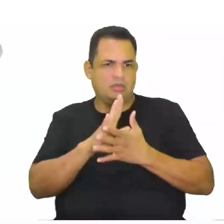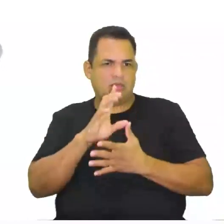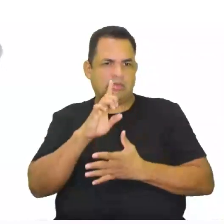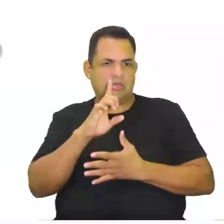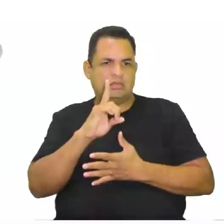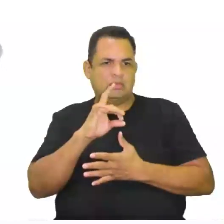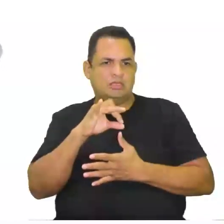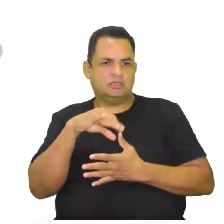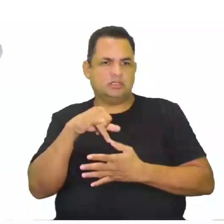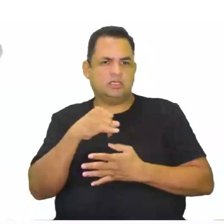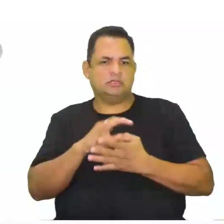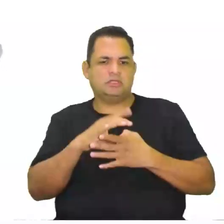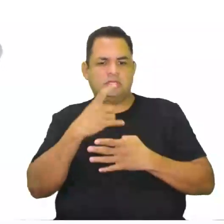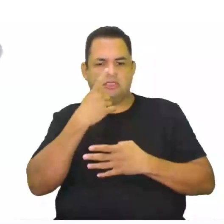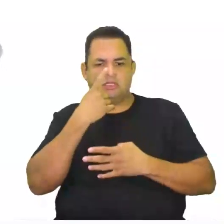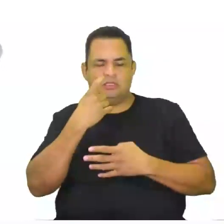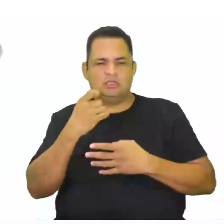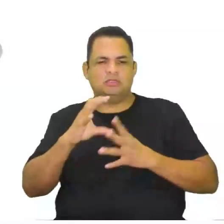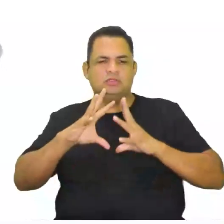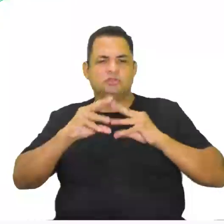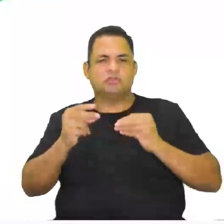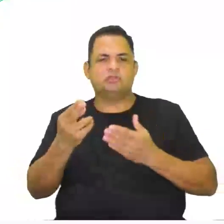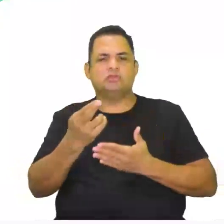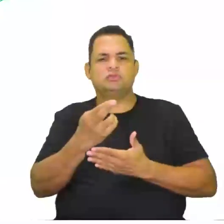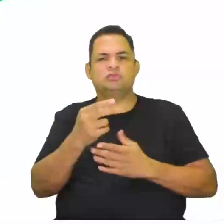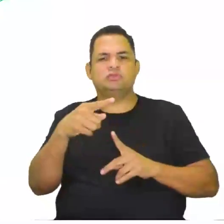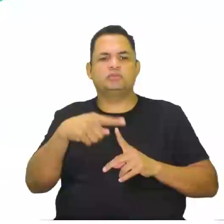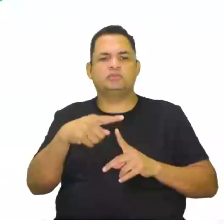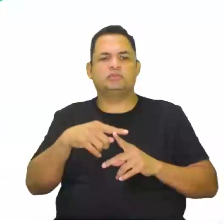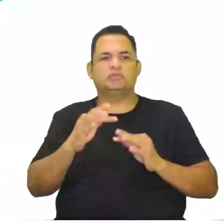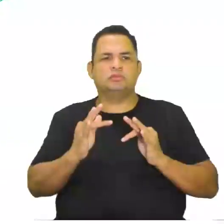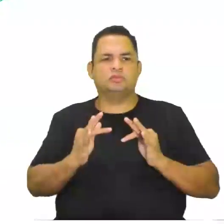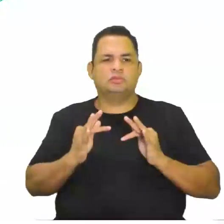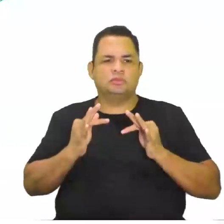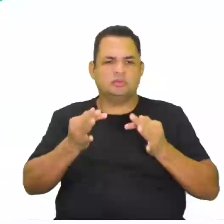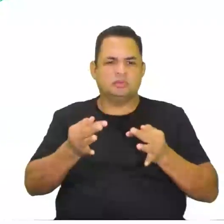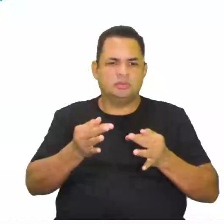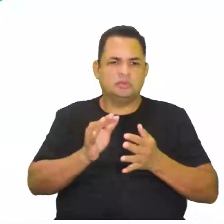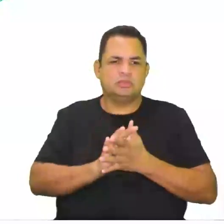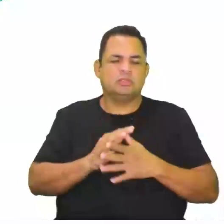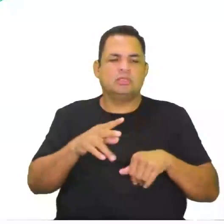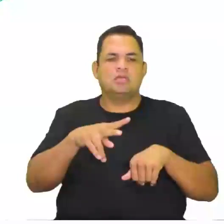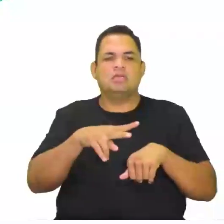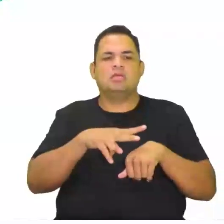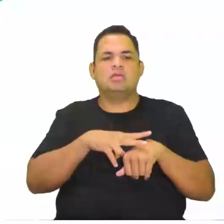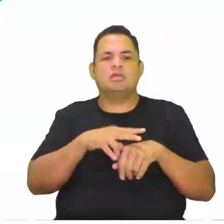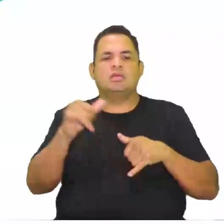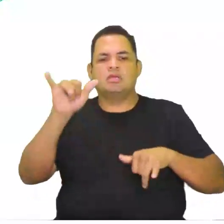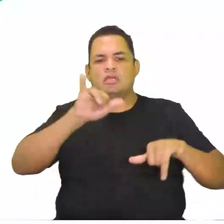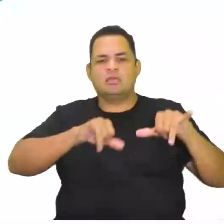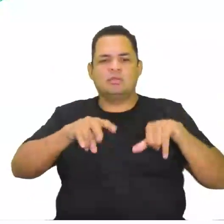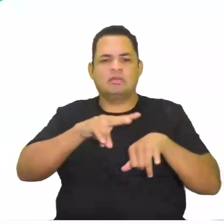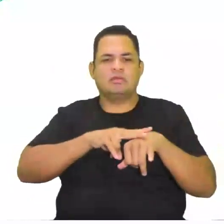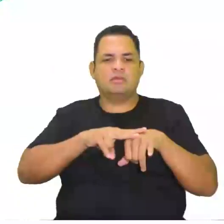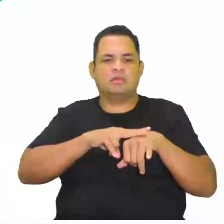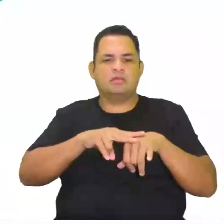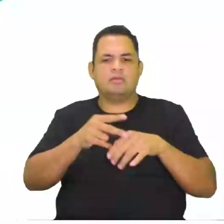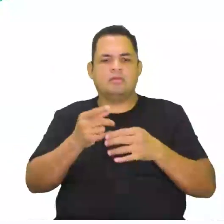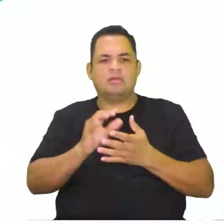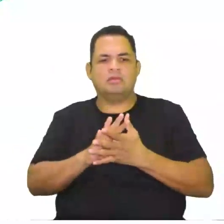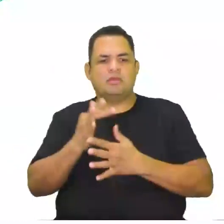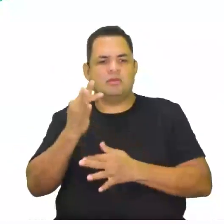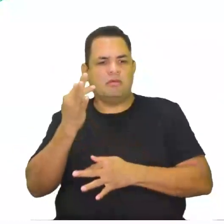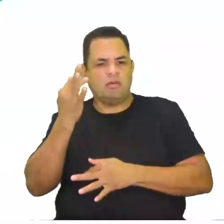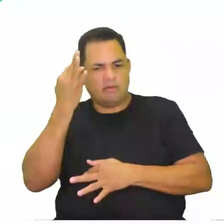Dejetos são lixos de todos os tipos. E a gente fecha aqui com a química verde, na realidade, uma filosofia